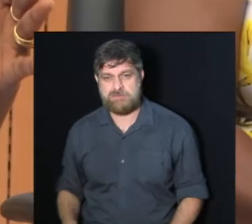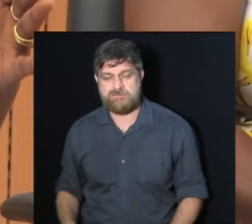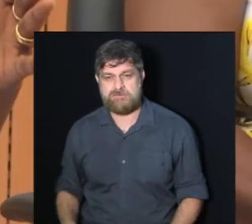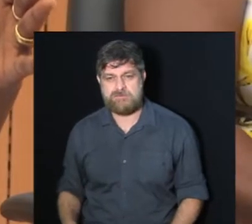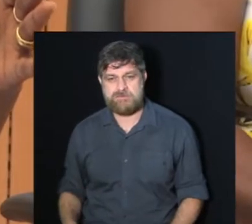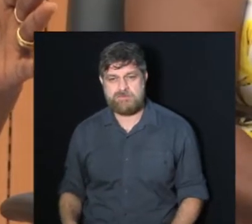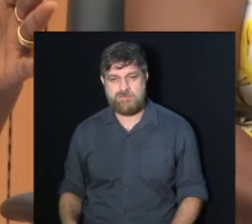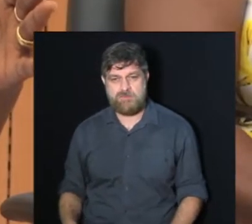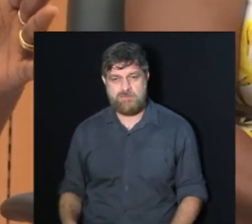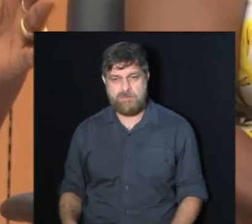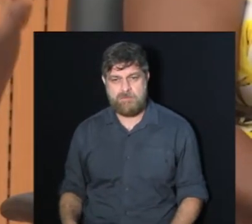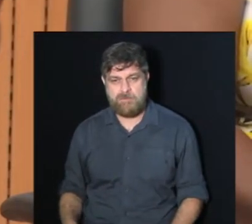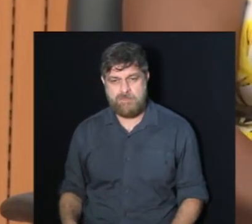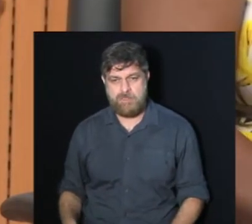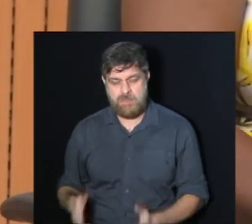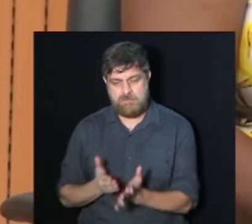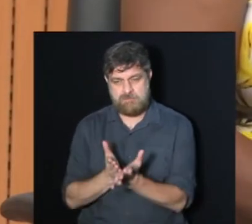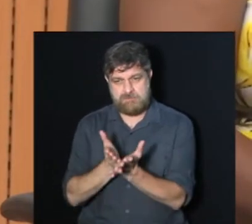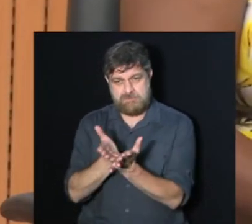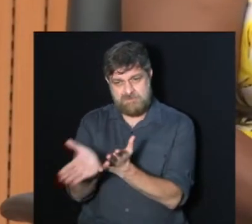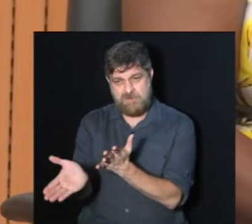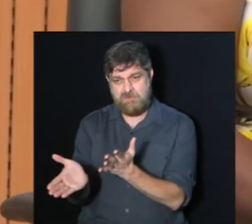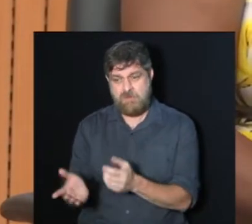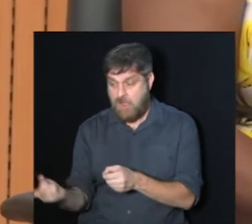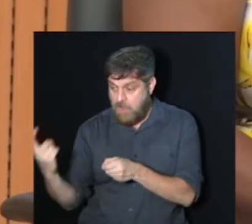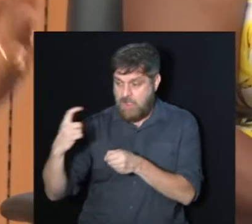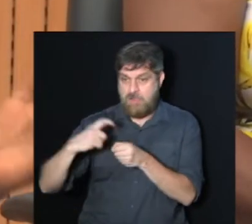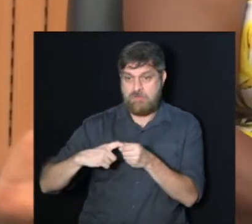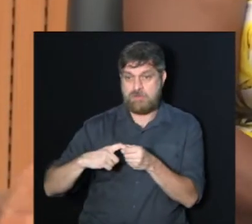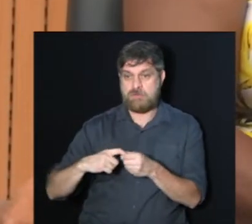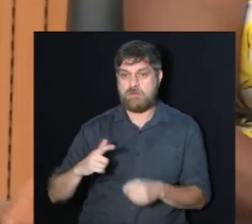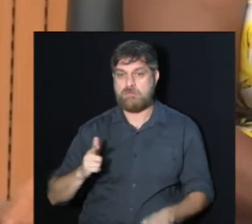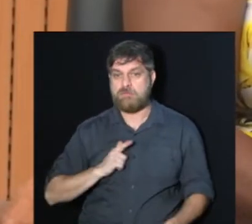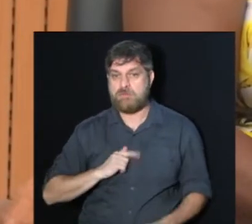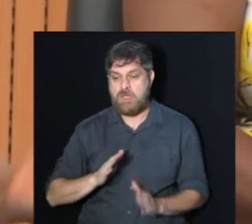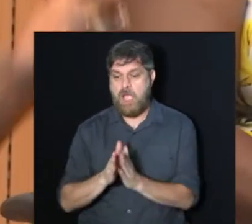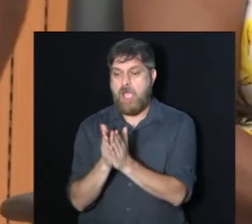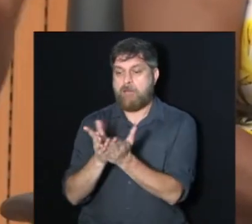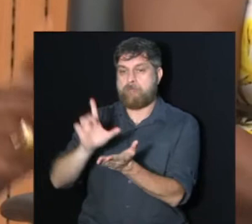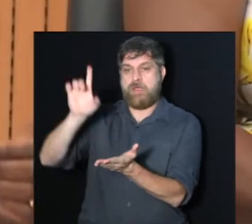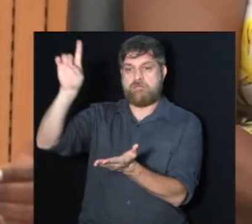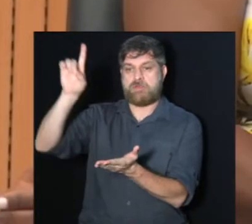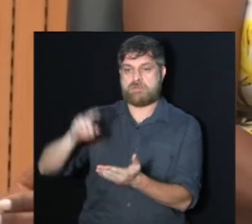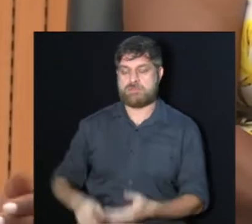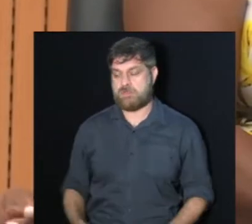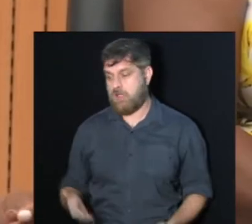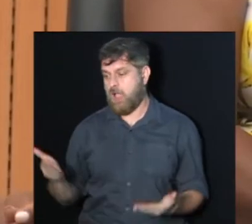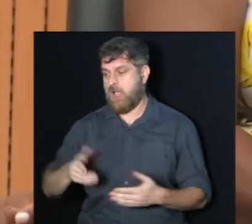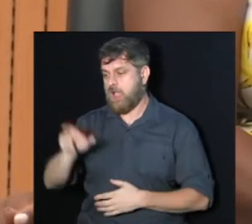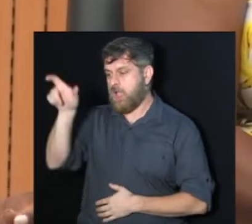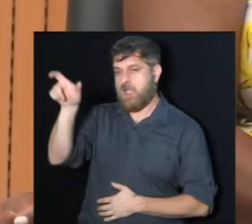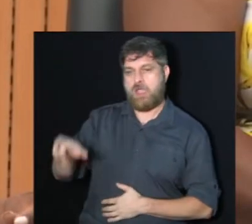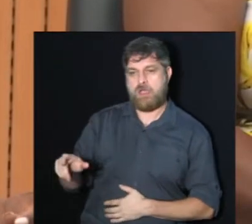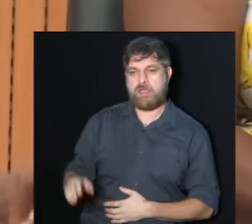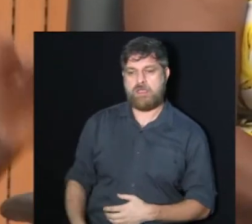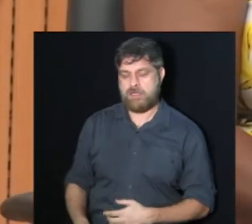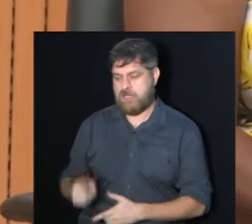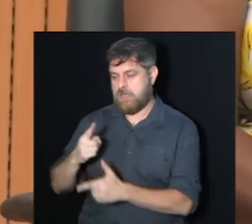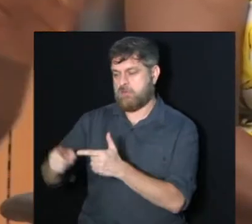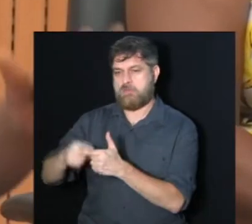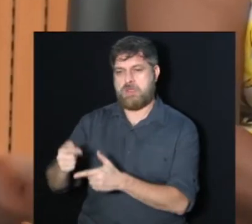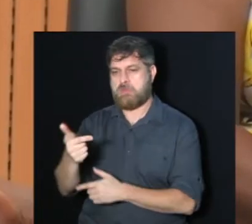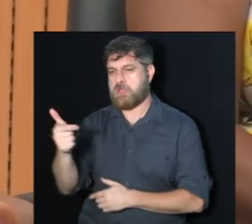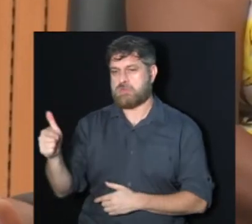complicado, ele voltou, que bom que ele voltou, mas ele pegou uma Bíblia na mão e, a partir dali, ele não tem mais problema, ele já